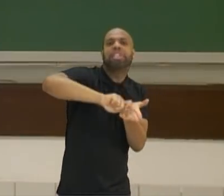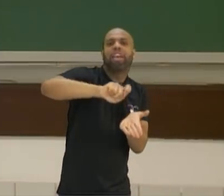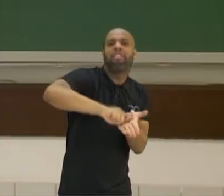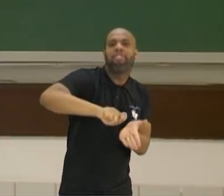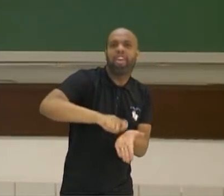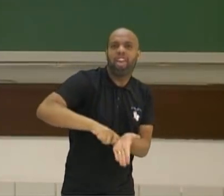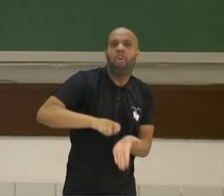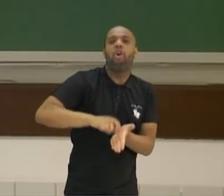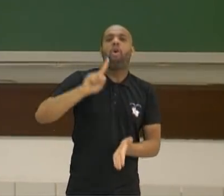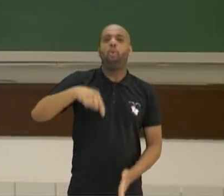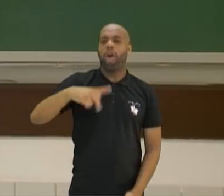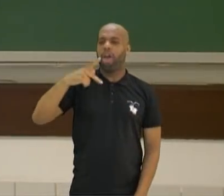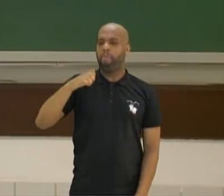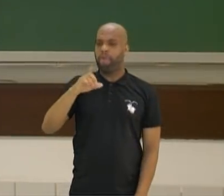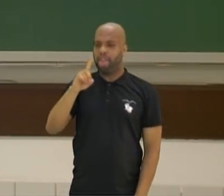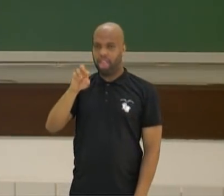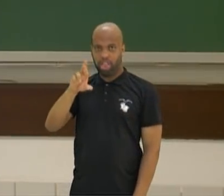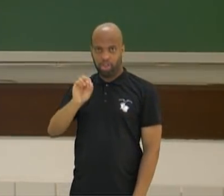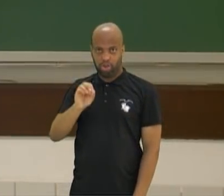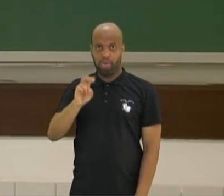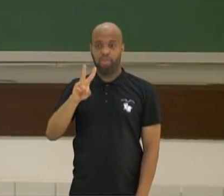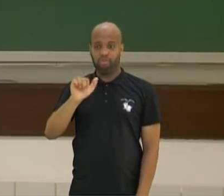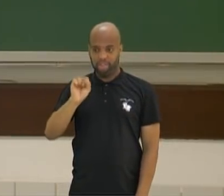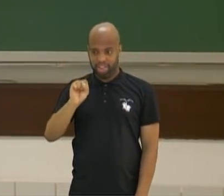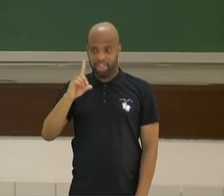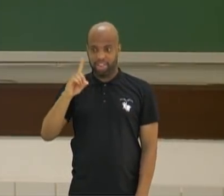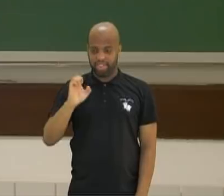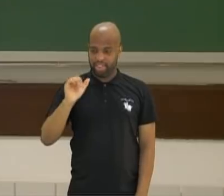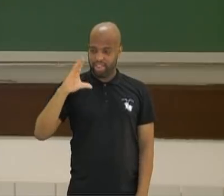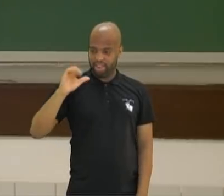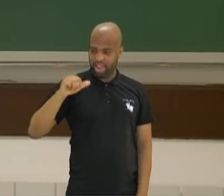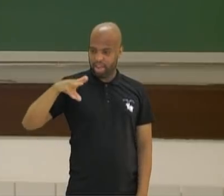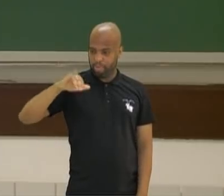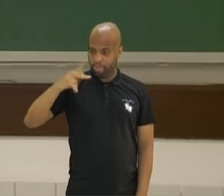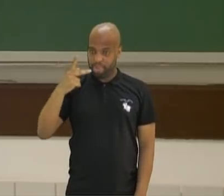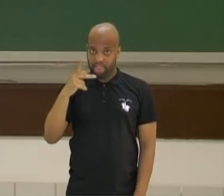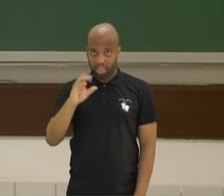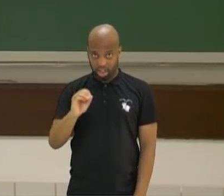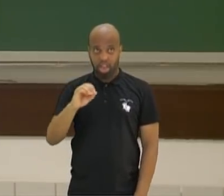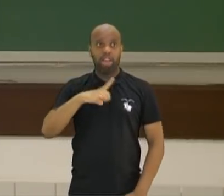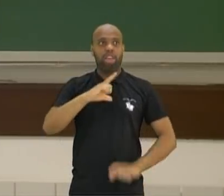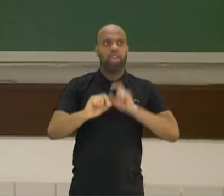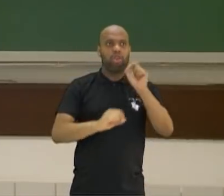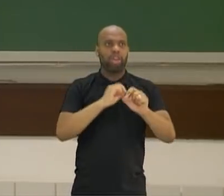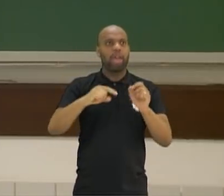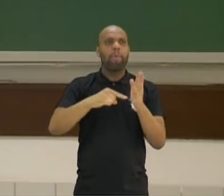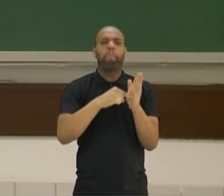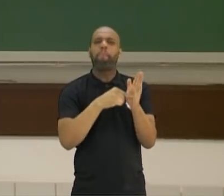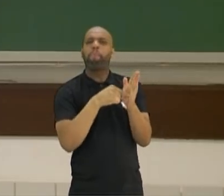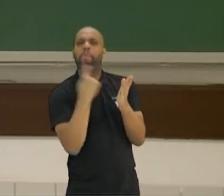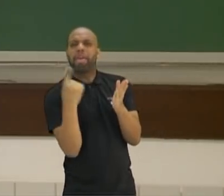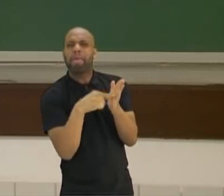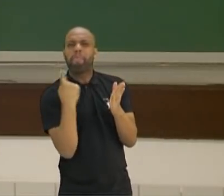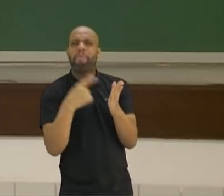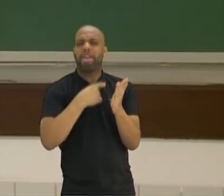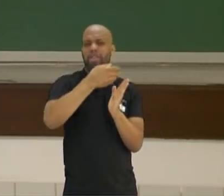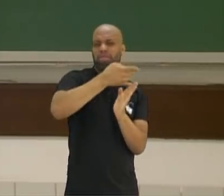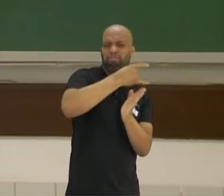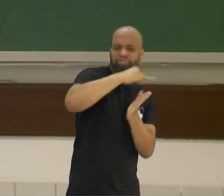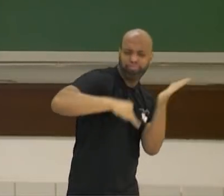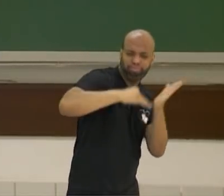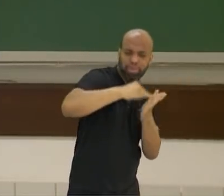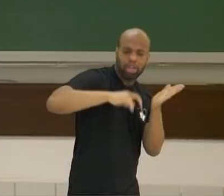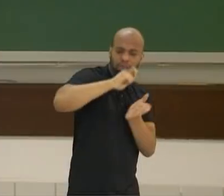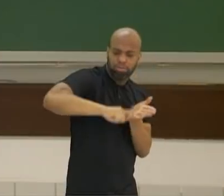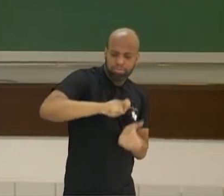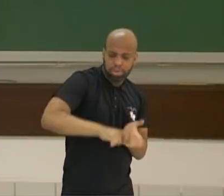o primeiro documento oficial a descrever o território brasileiro. É o primeiro registro